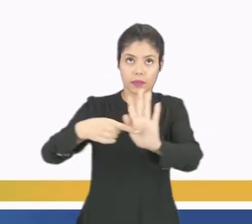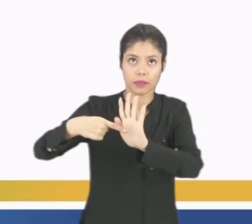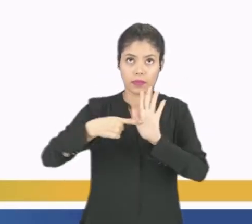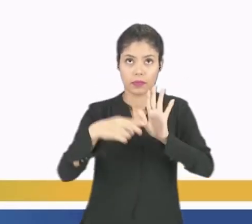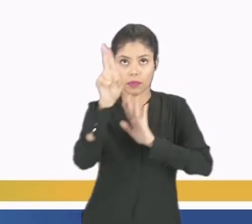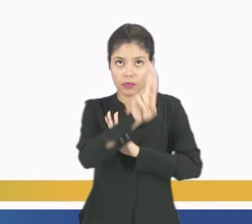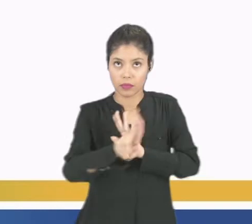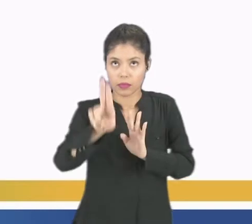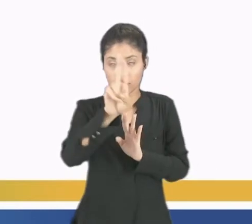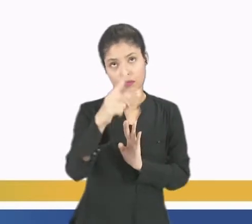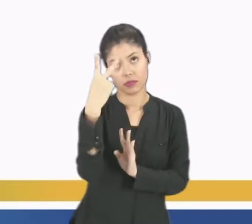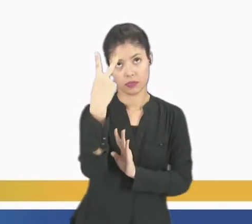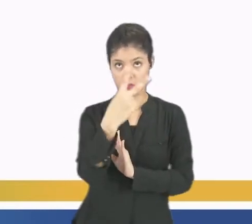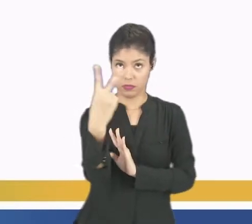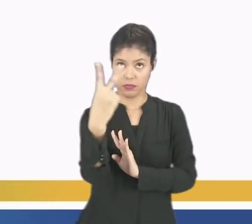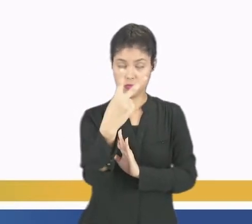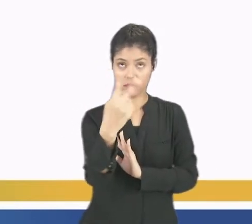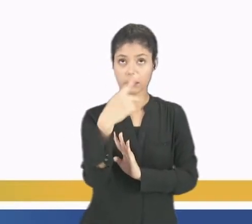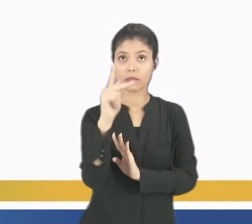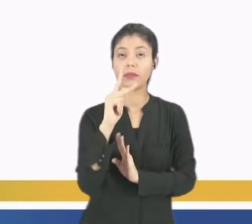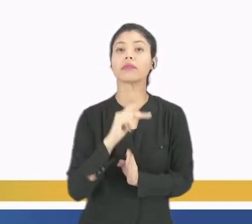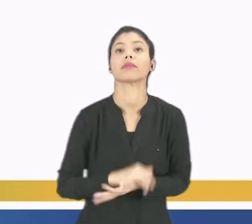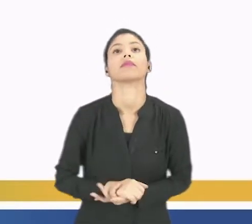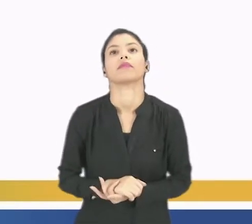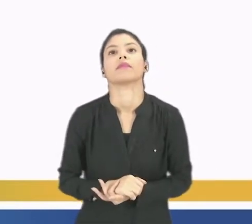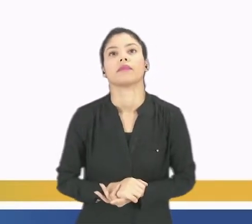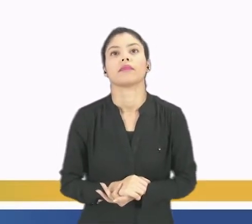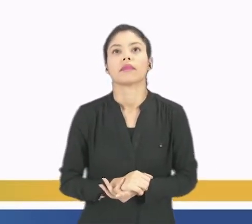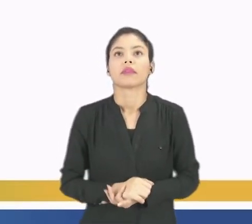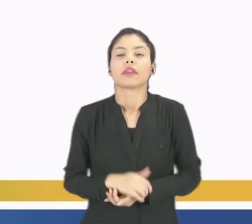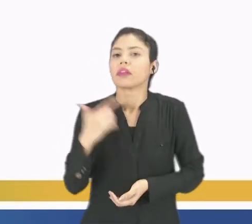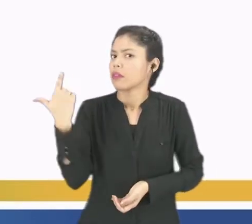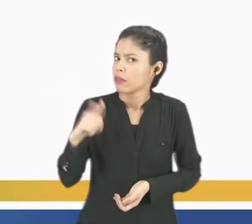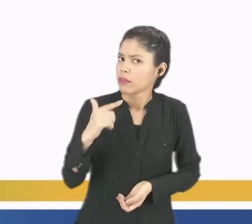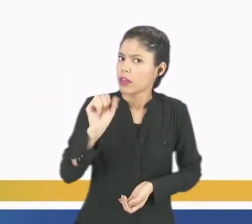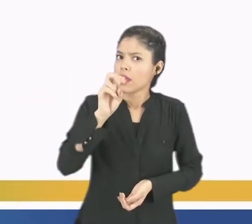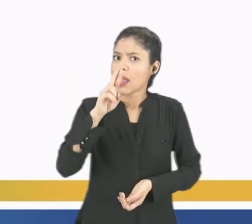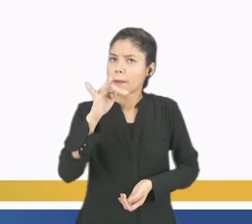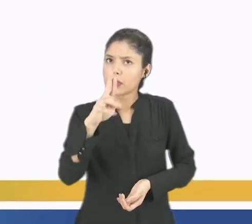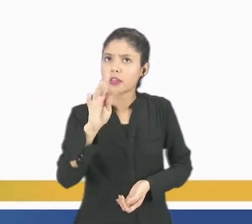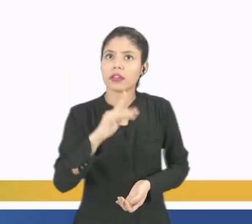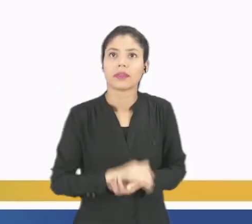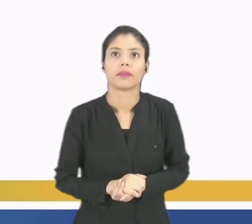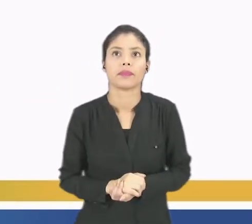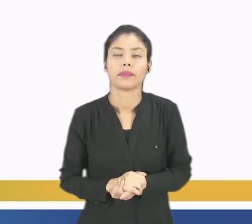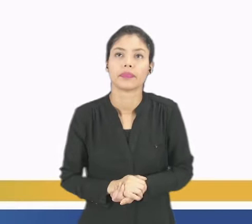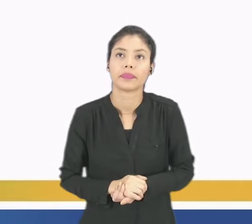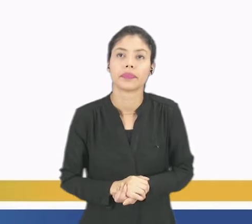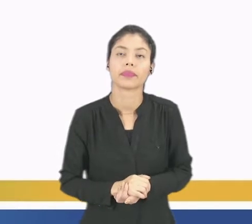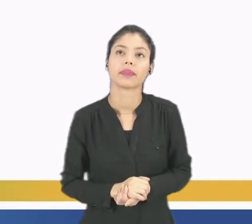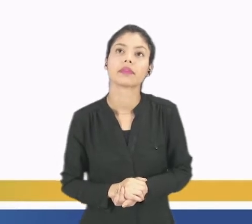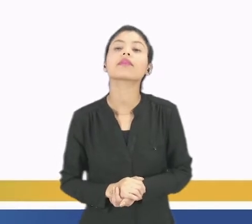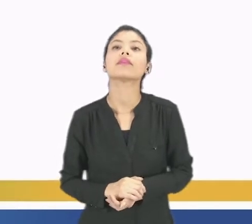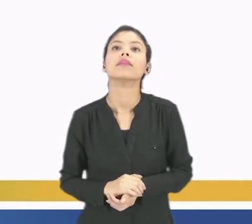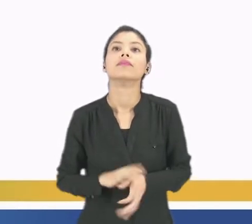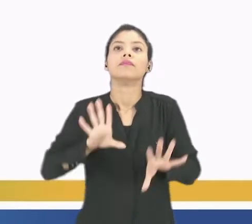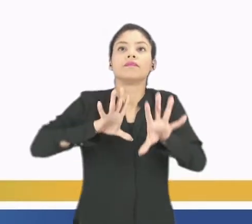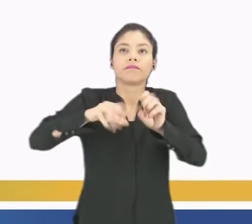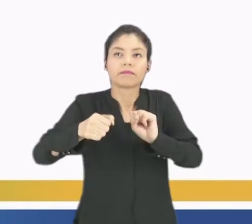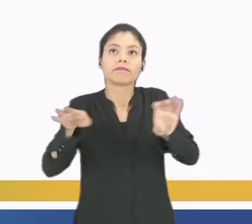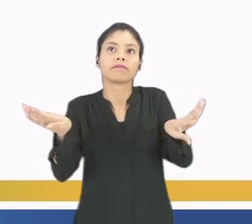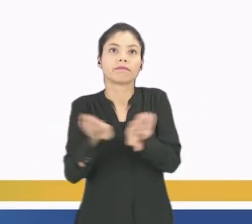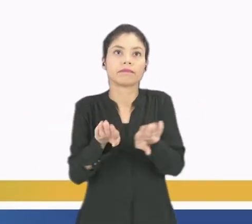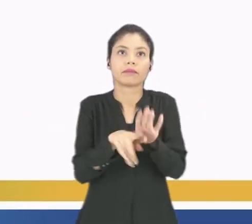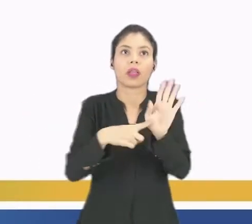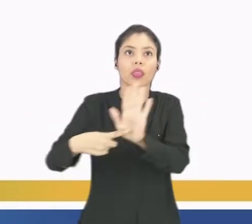ser representados usando dois deles, sem repetir. Então veja, nós formaremos